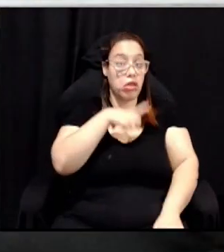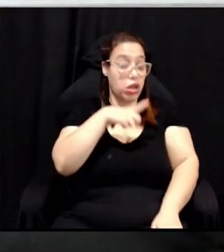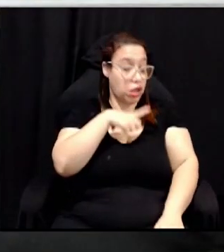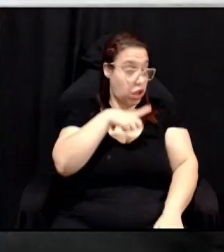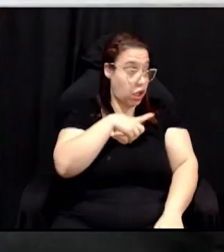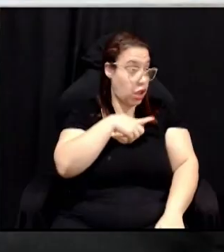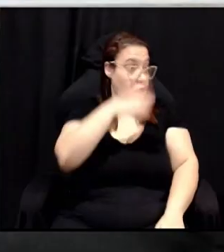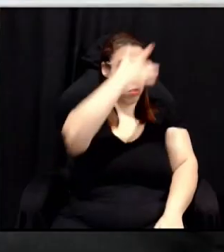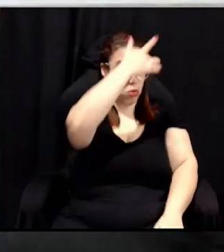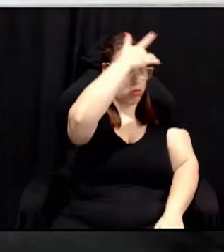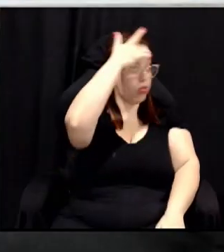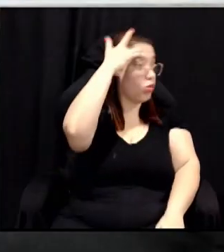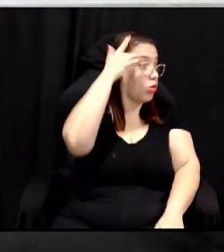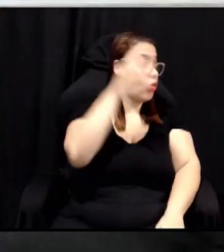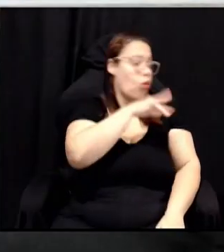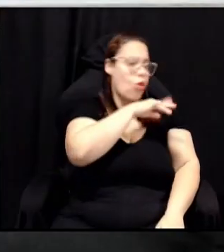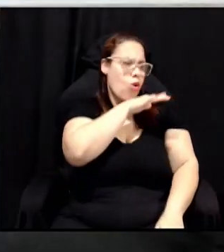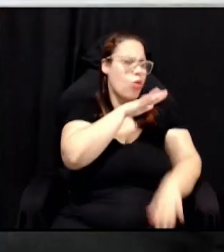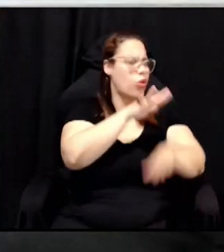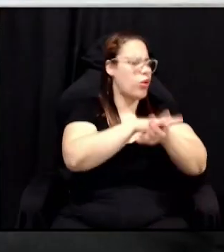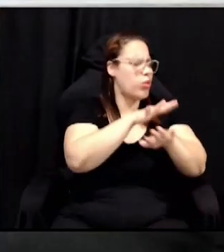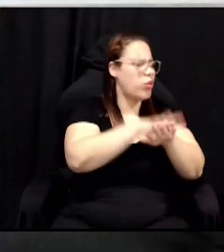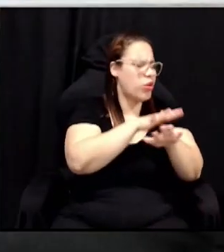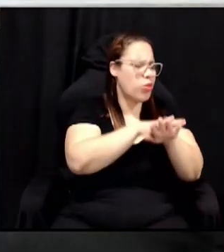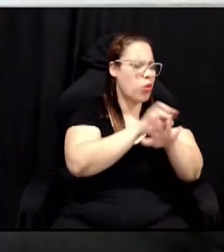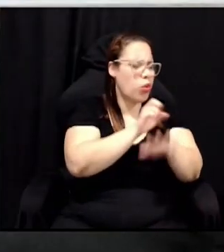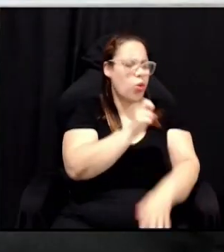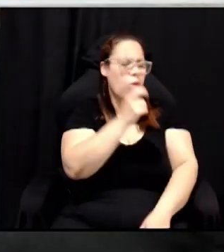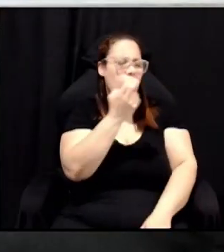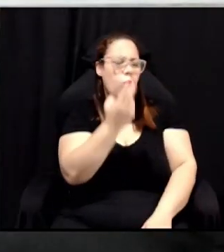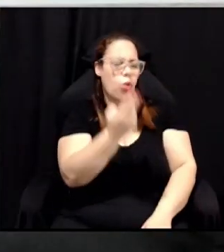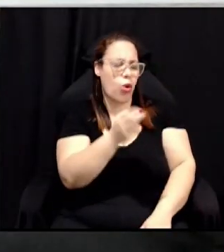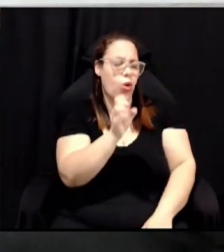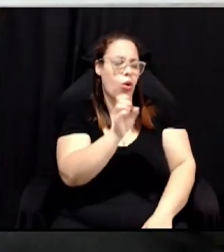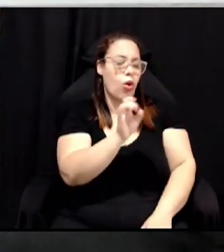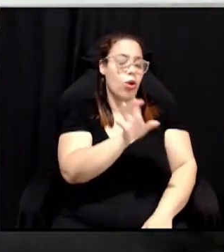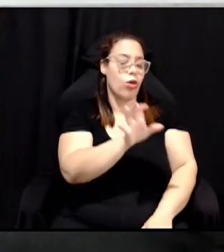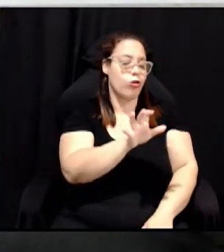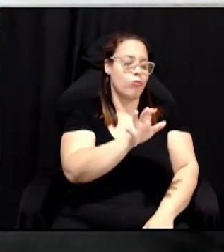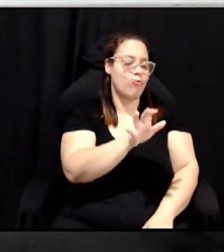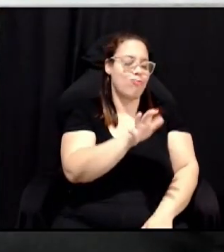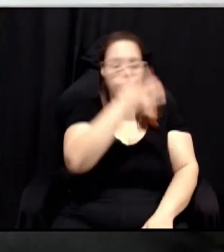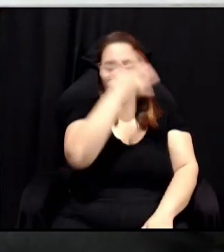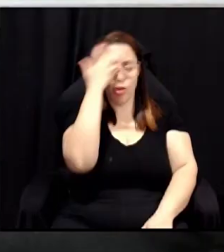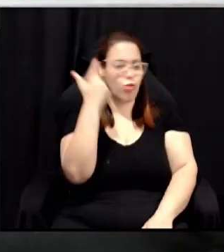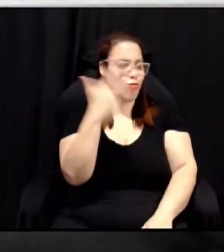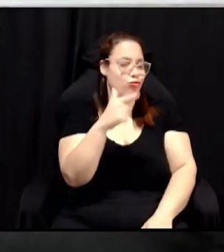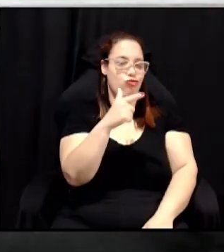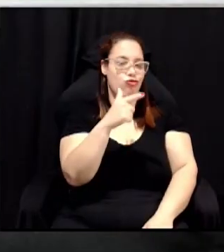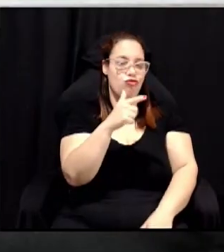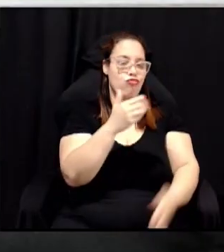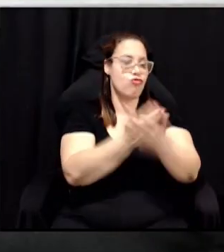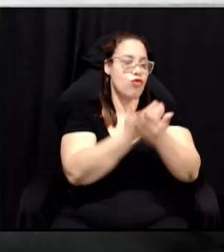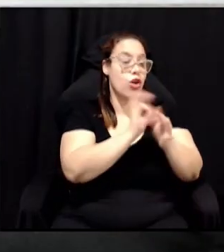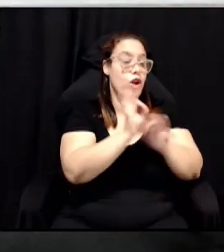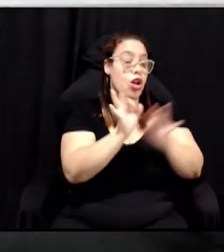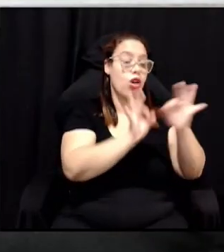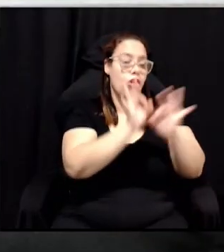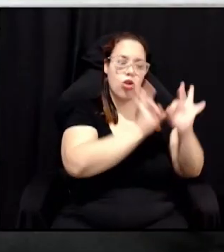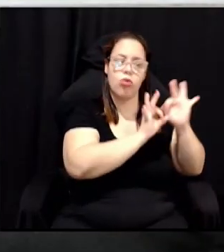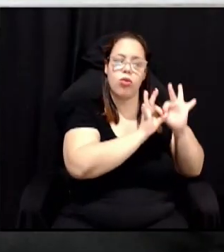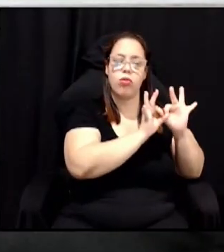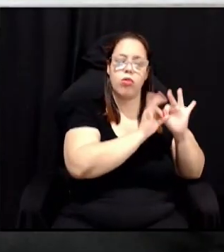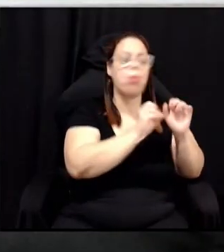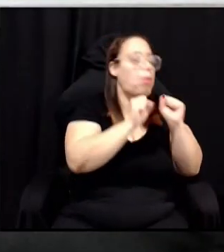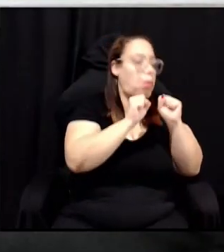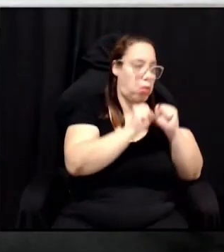são ruins em matemática ou se existem só aquelas pessoas que não estudam, não se preparam. Então, todo mundo pode, de